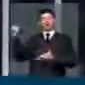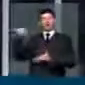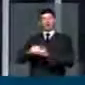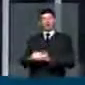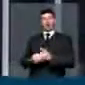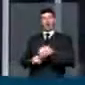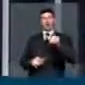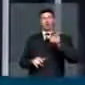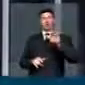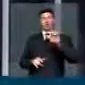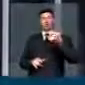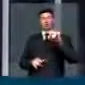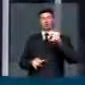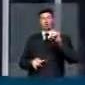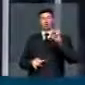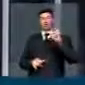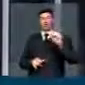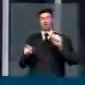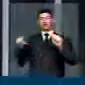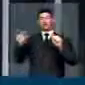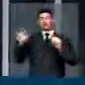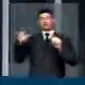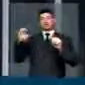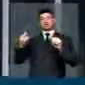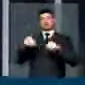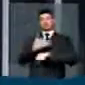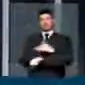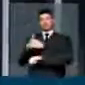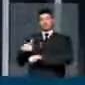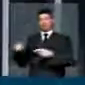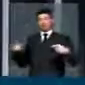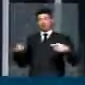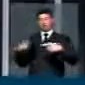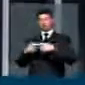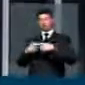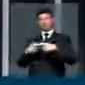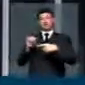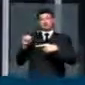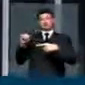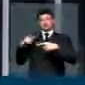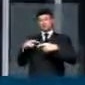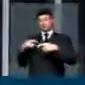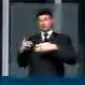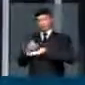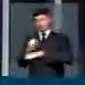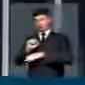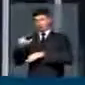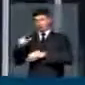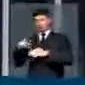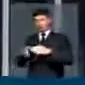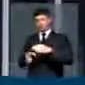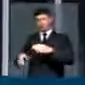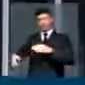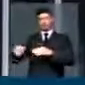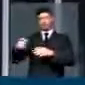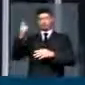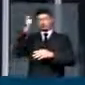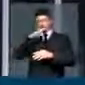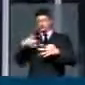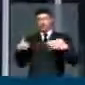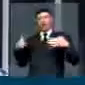Avenida Guajajaras e a Avenida dos Franceses. É importante, quem hoje entra em São Luís é um Deus nos